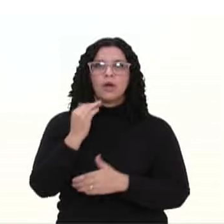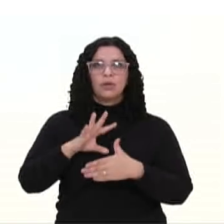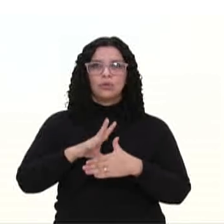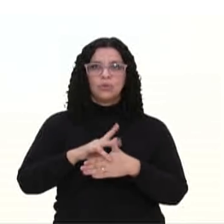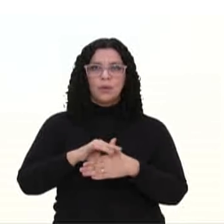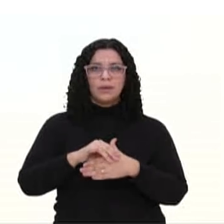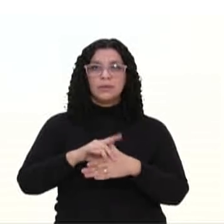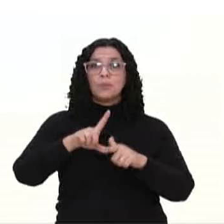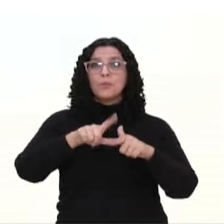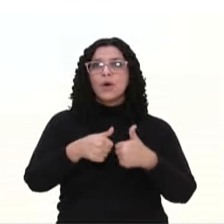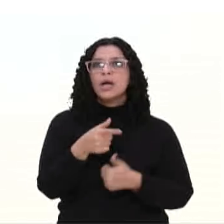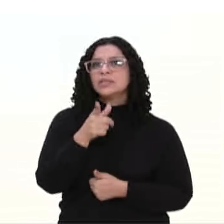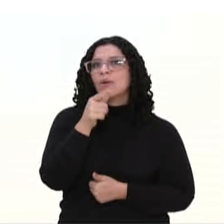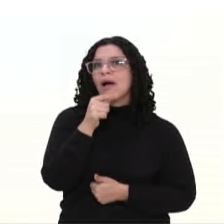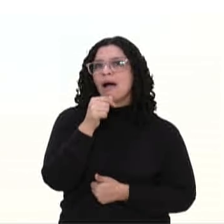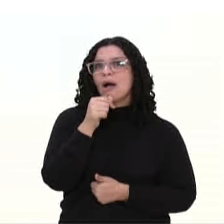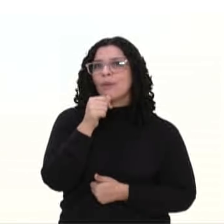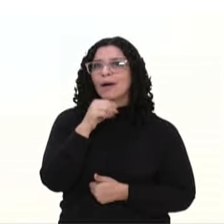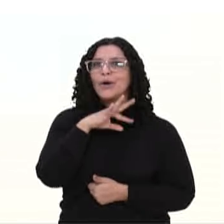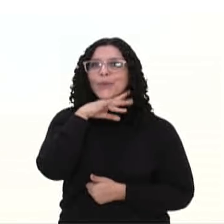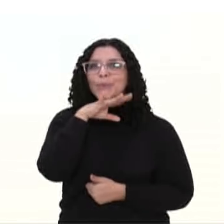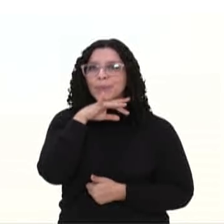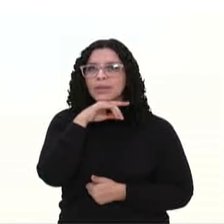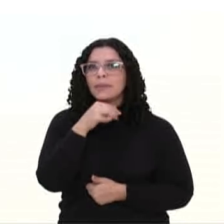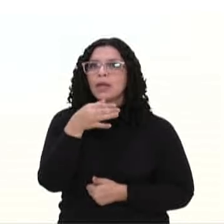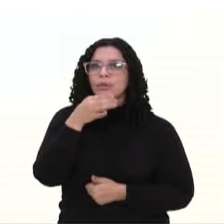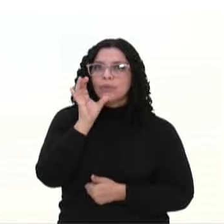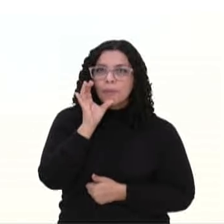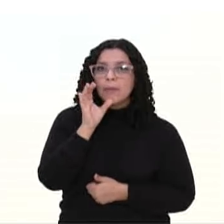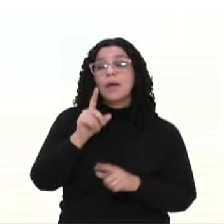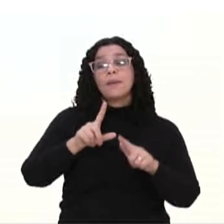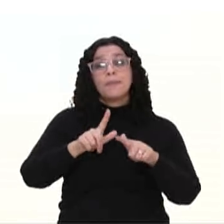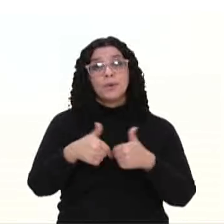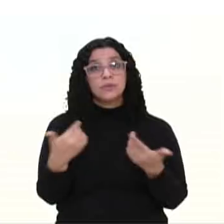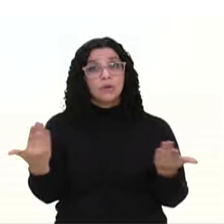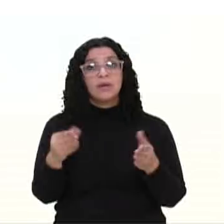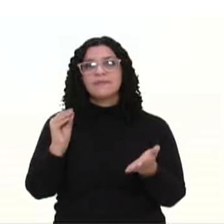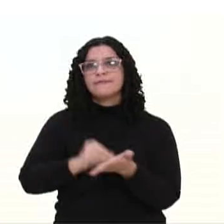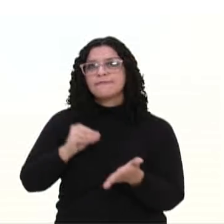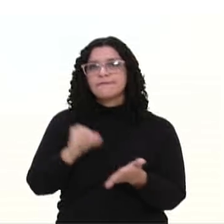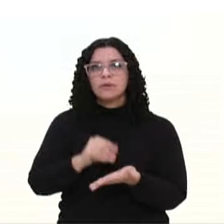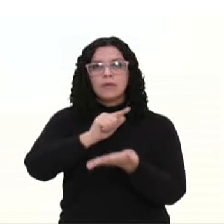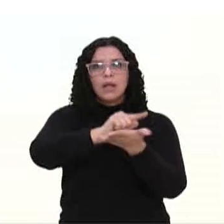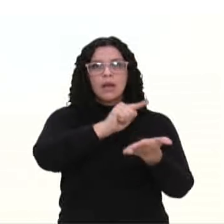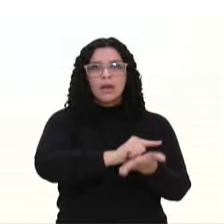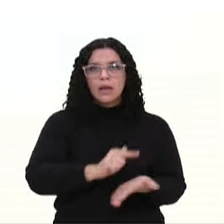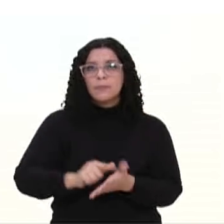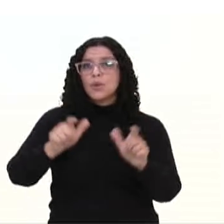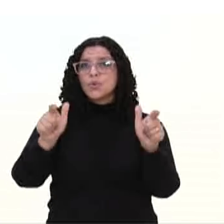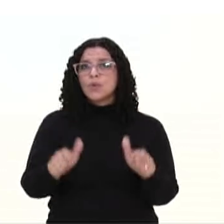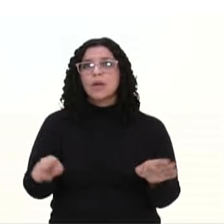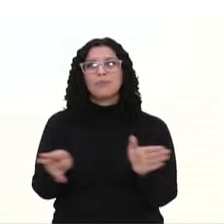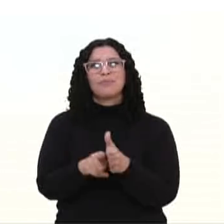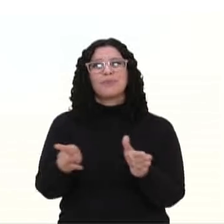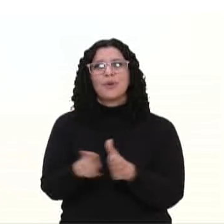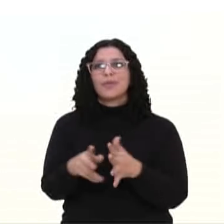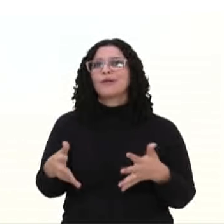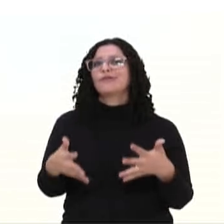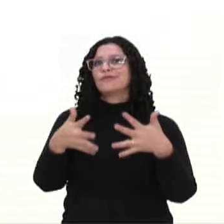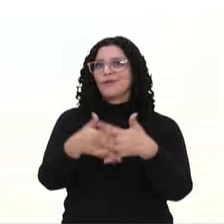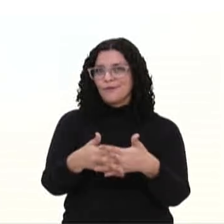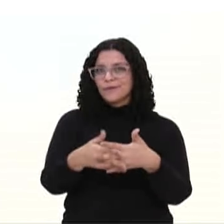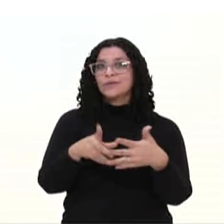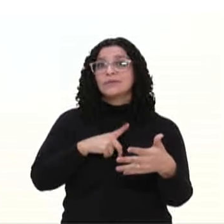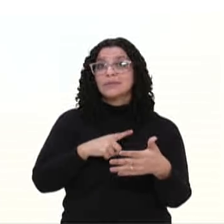doenças relacionadas à água imprópria para beber e à falta de saneamento do que devido a conflitos.